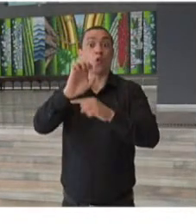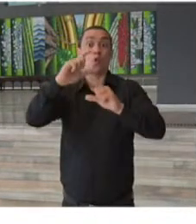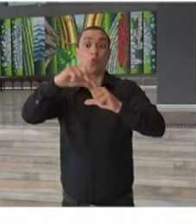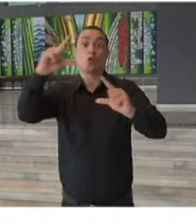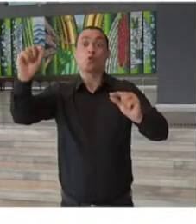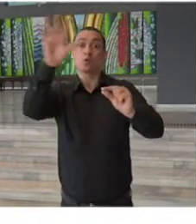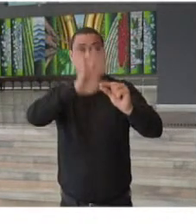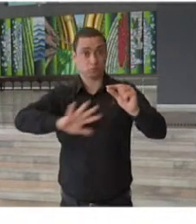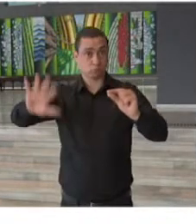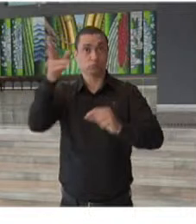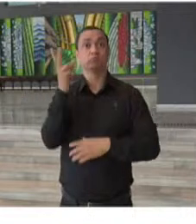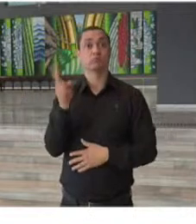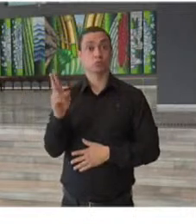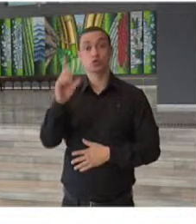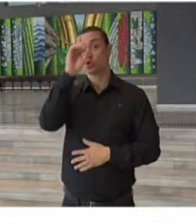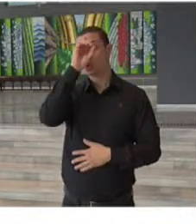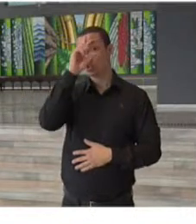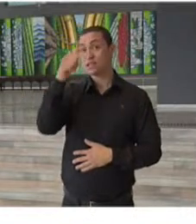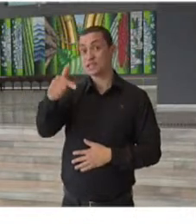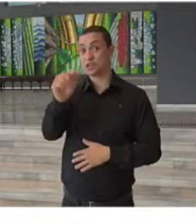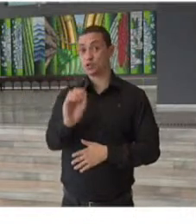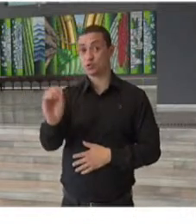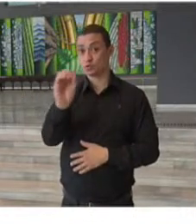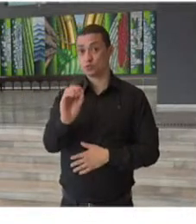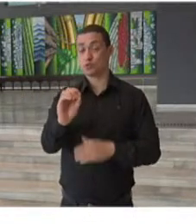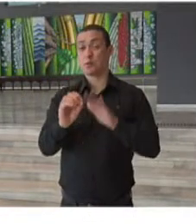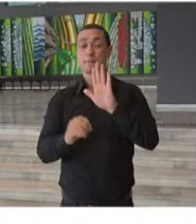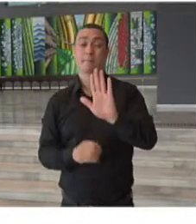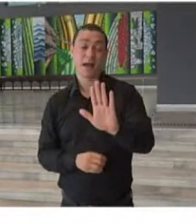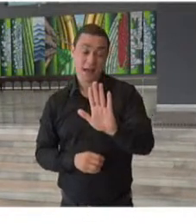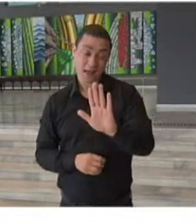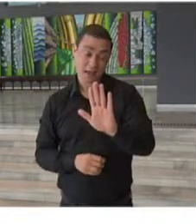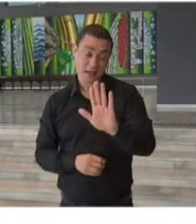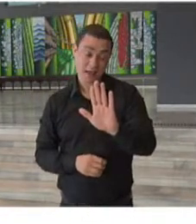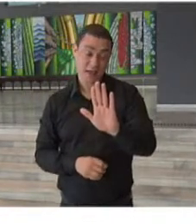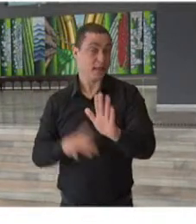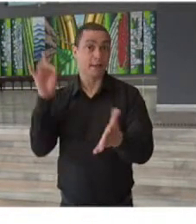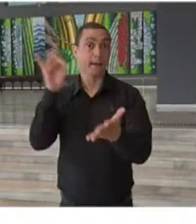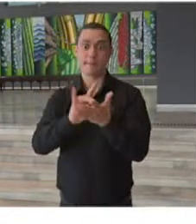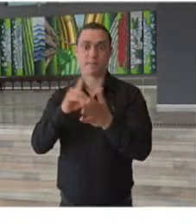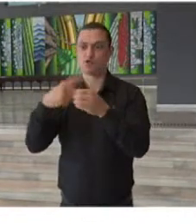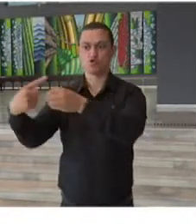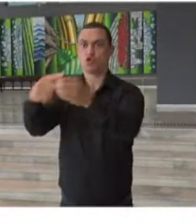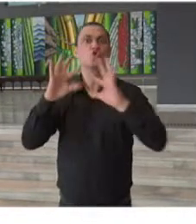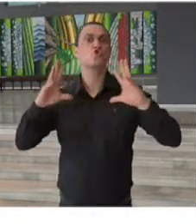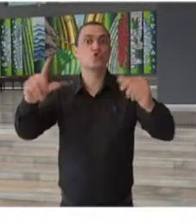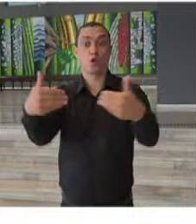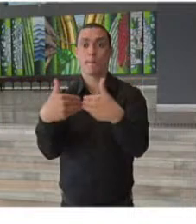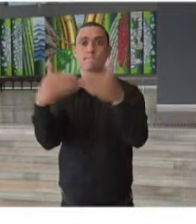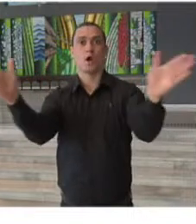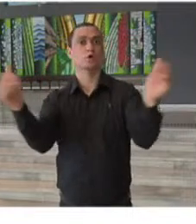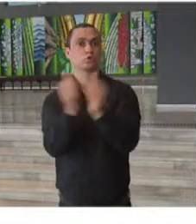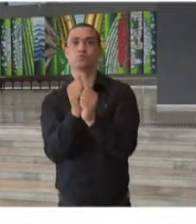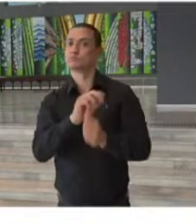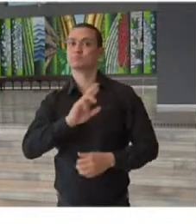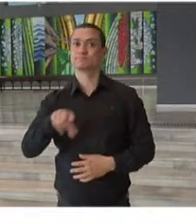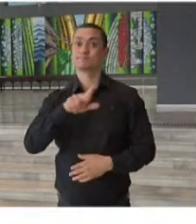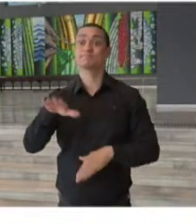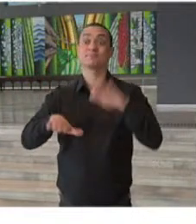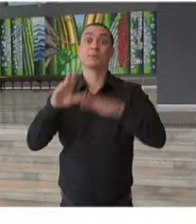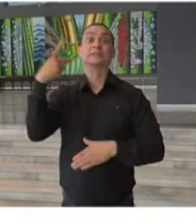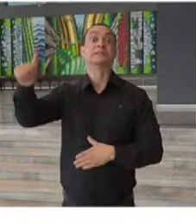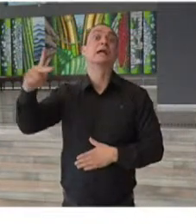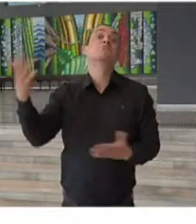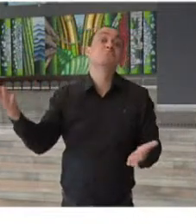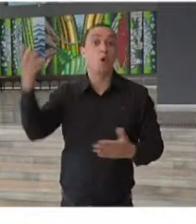está mantida. O que não quer dizer que voltará em todos os municípios, em todas as regiões, dependerá sempre da